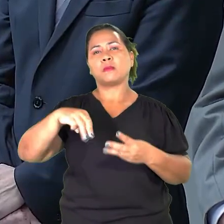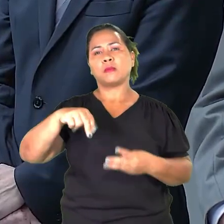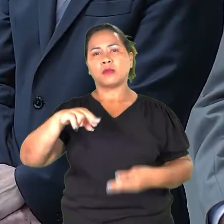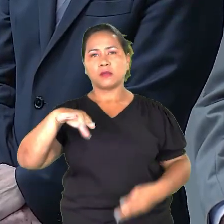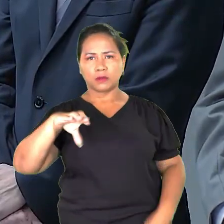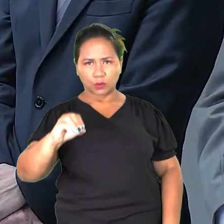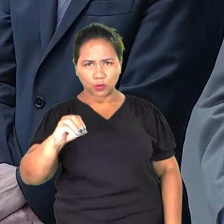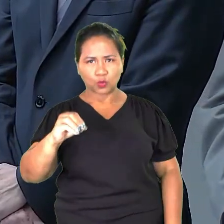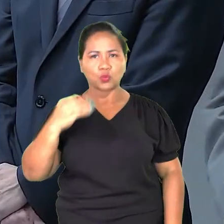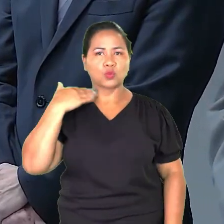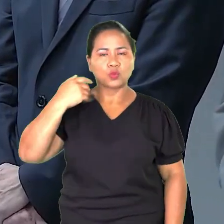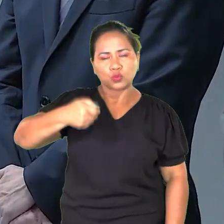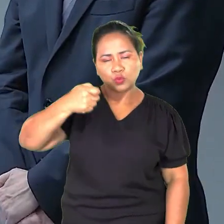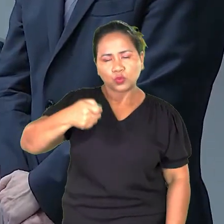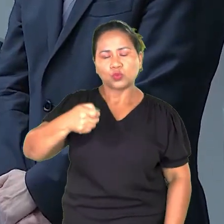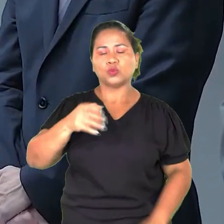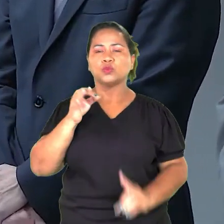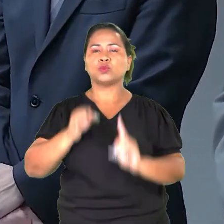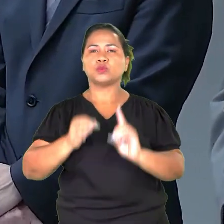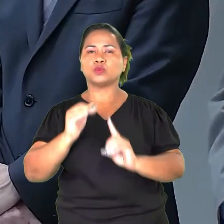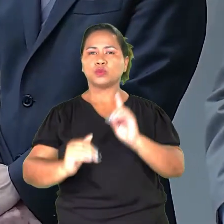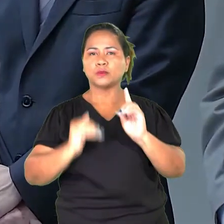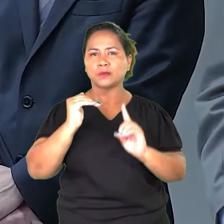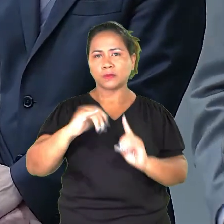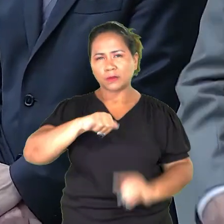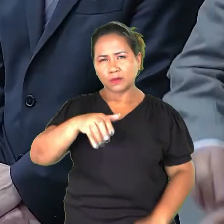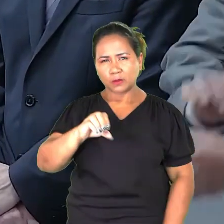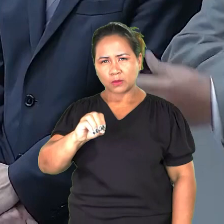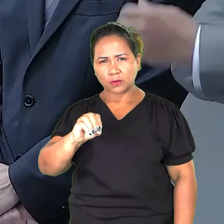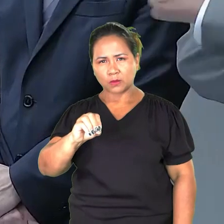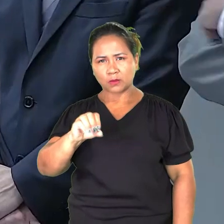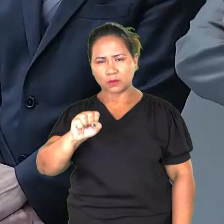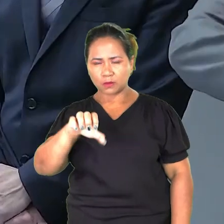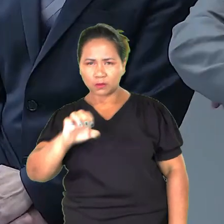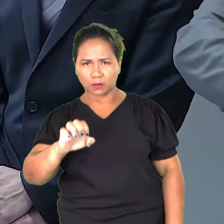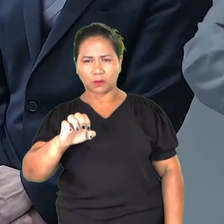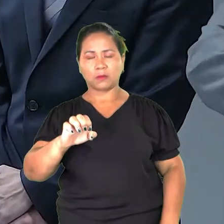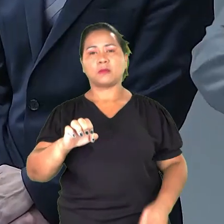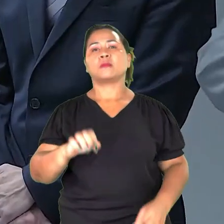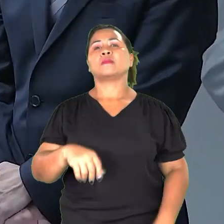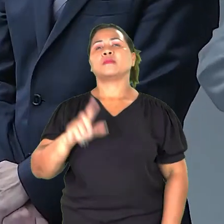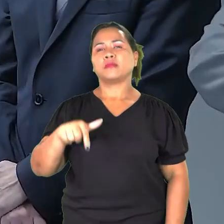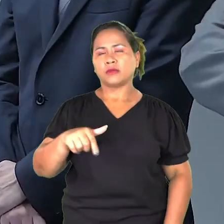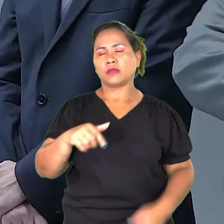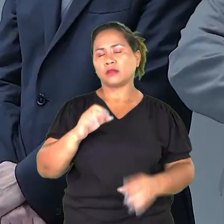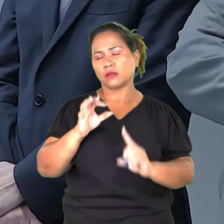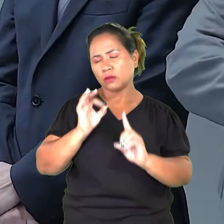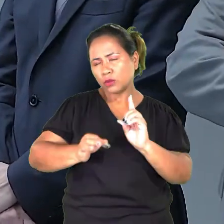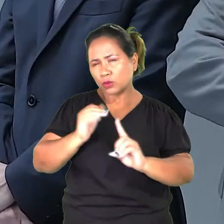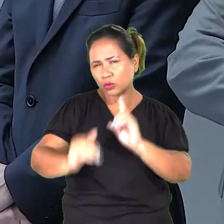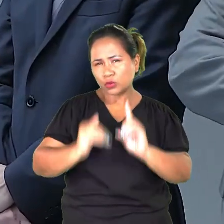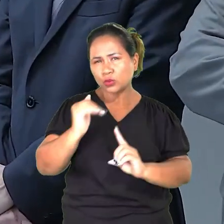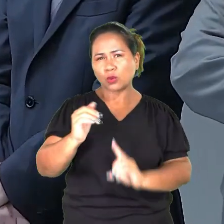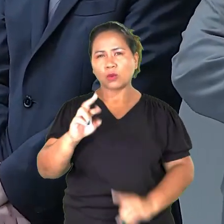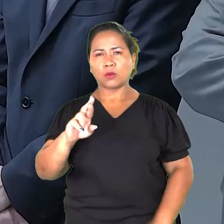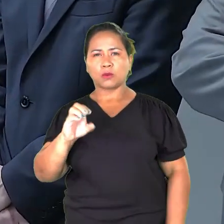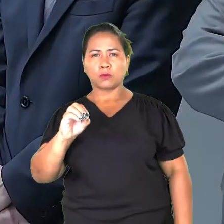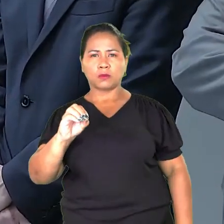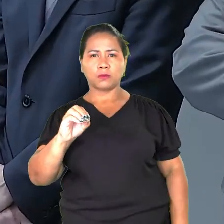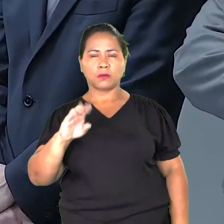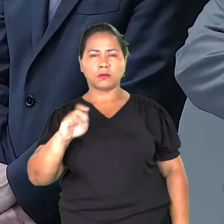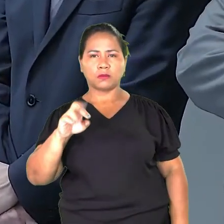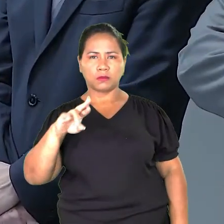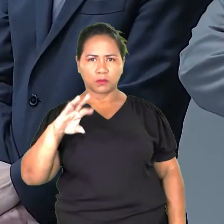Caiate; o desembargador José Antônio Encinas Manfré; o desembargador Roberto